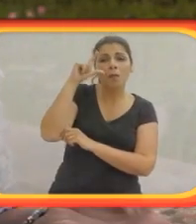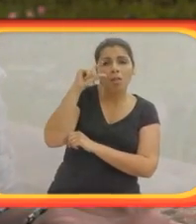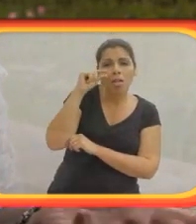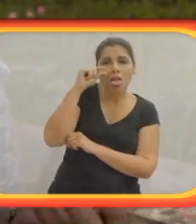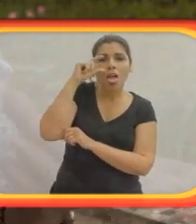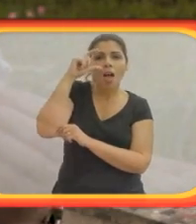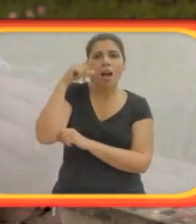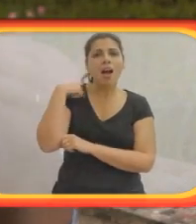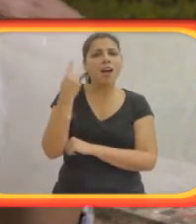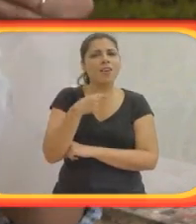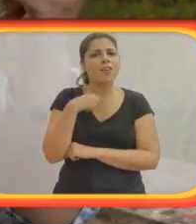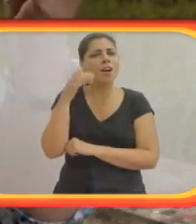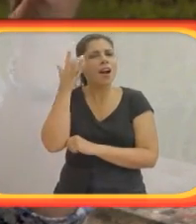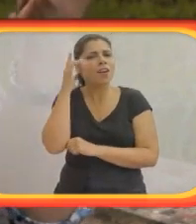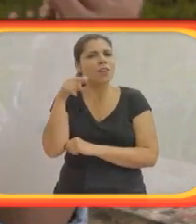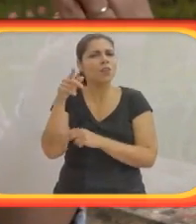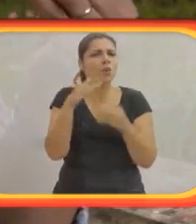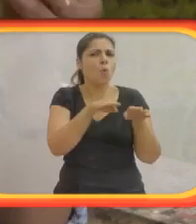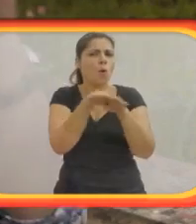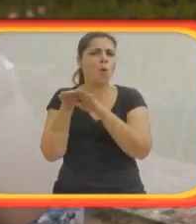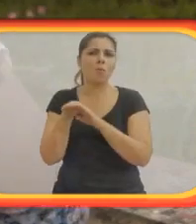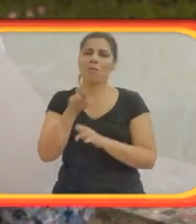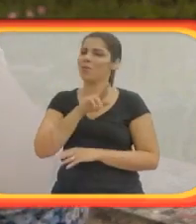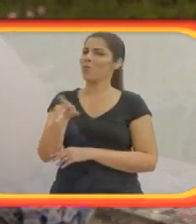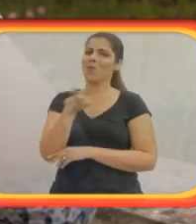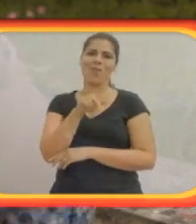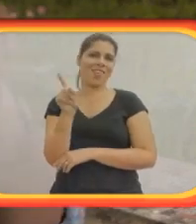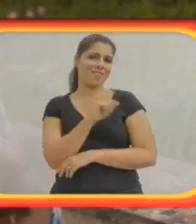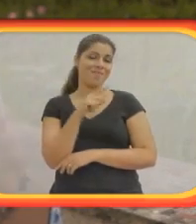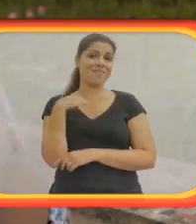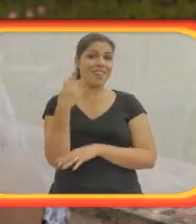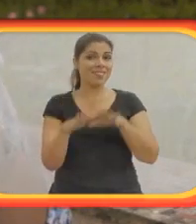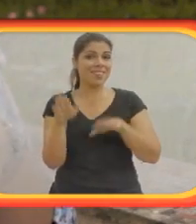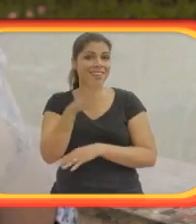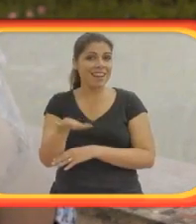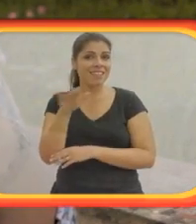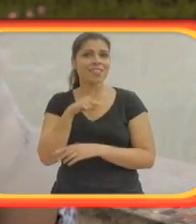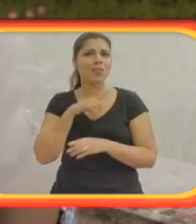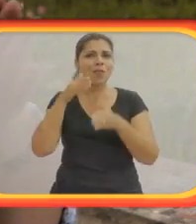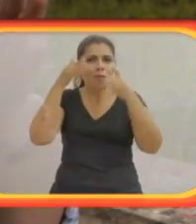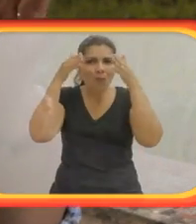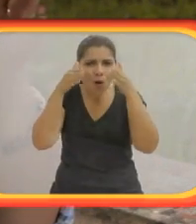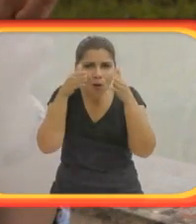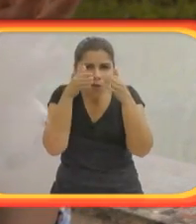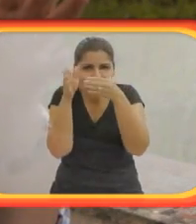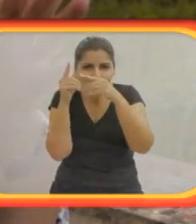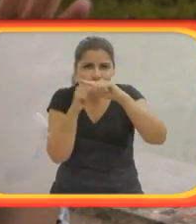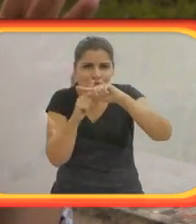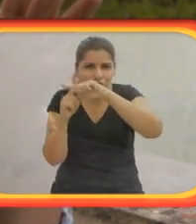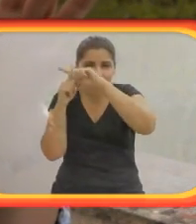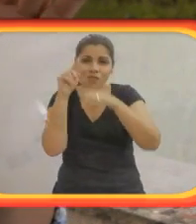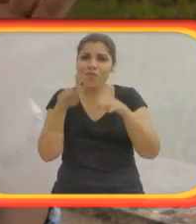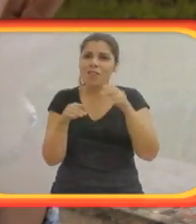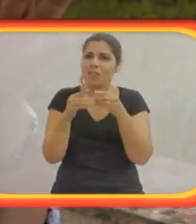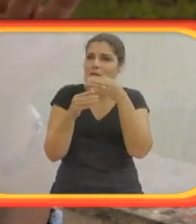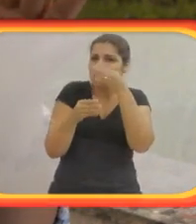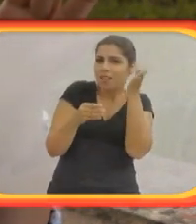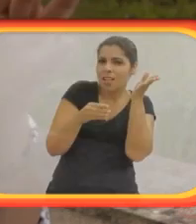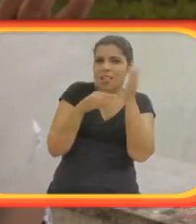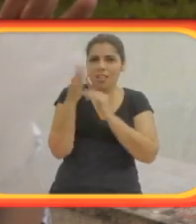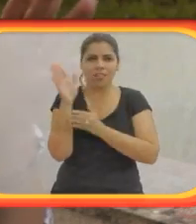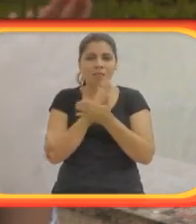não são. Às vezes, a criança não tem um foco central, às vezes não tem lateral. Isso o professor